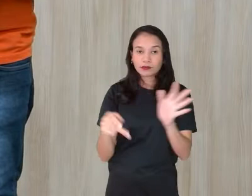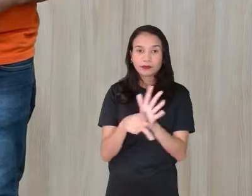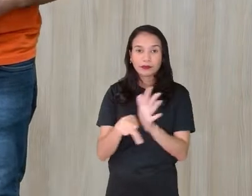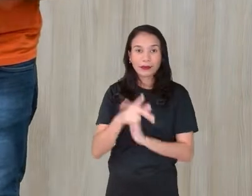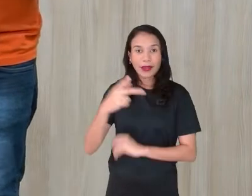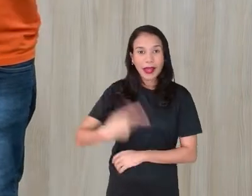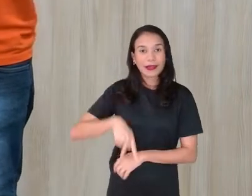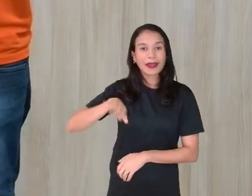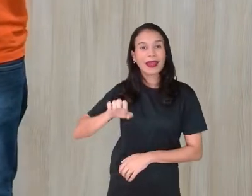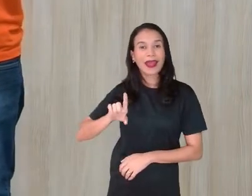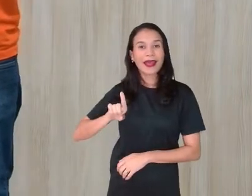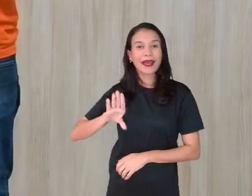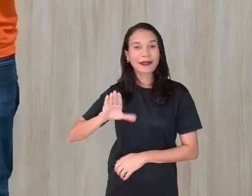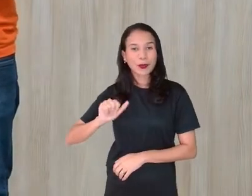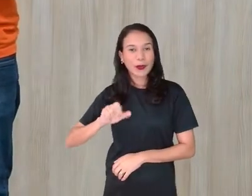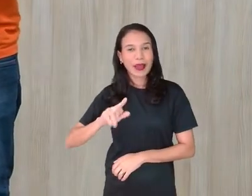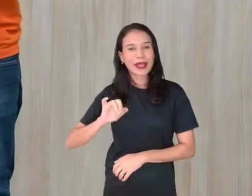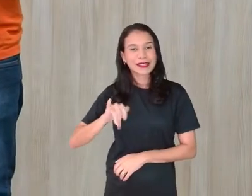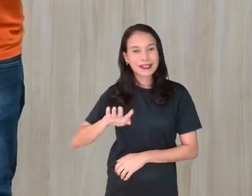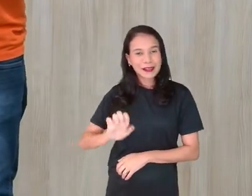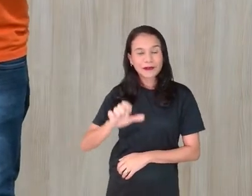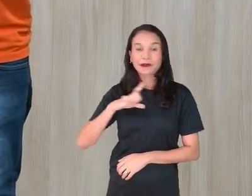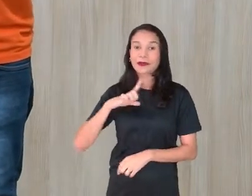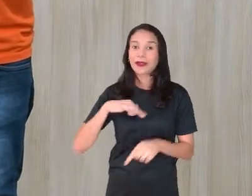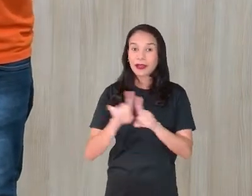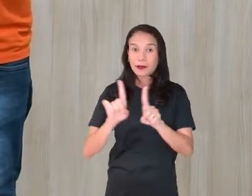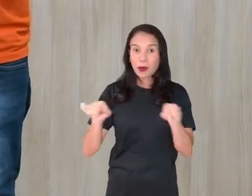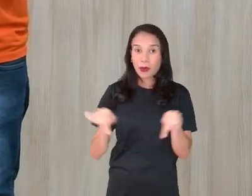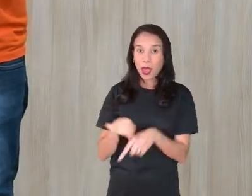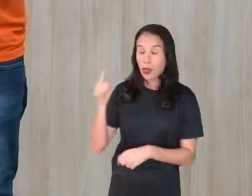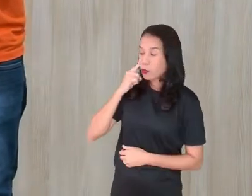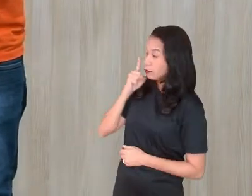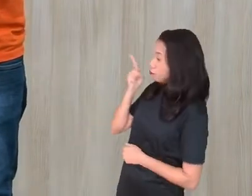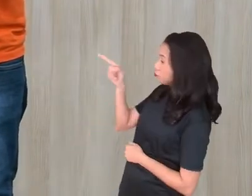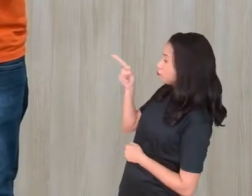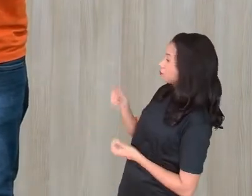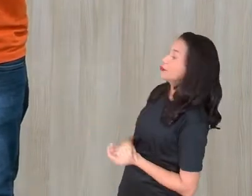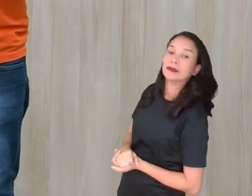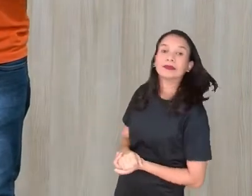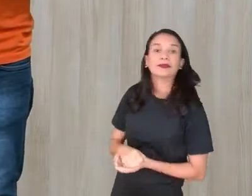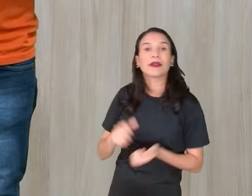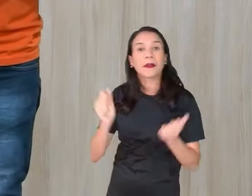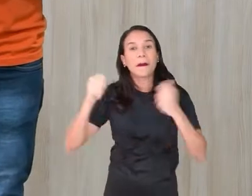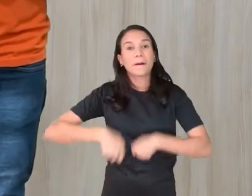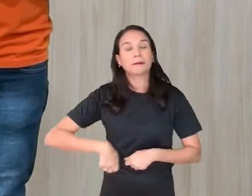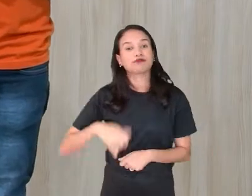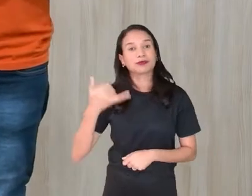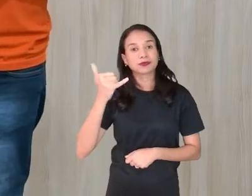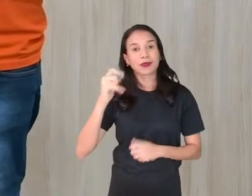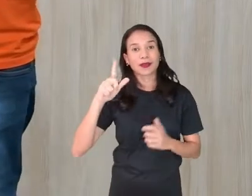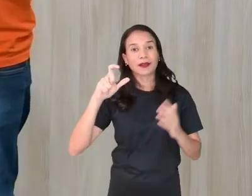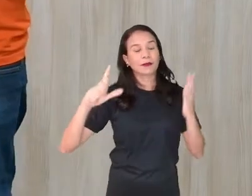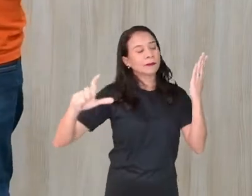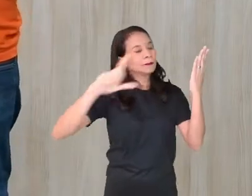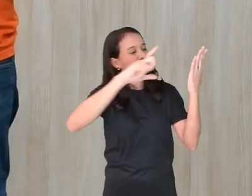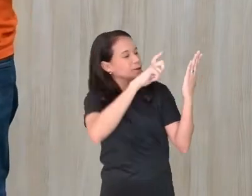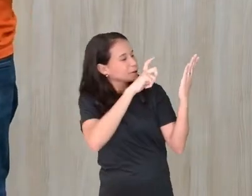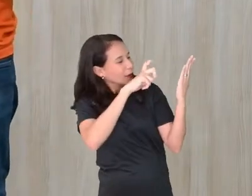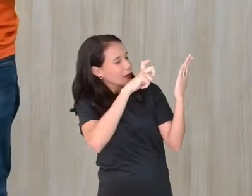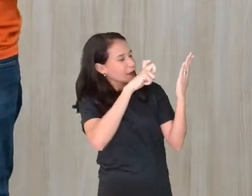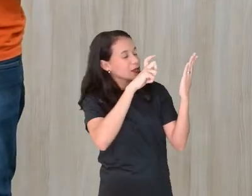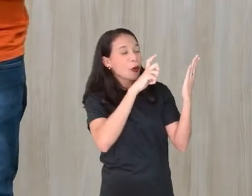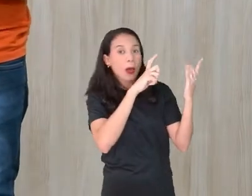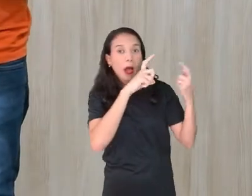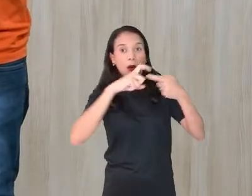Educa Recife. O QR Code está aqui, ó, para vocês apontarem os celulares de vocês